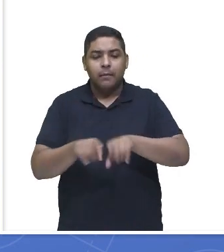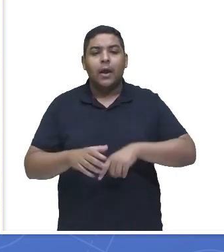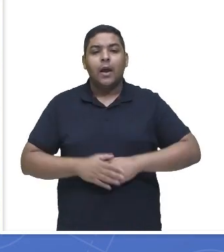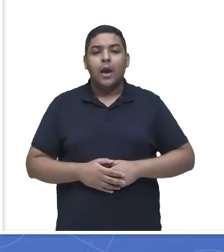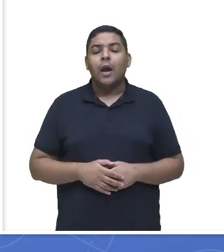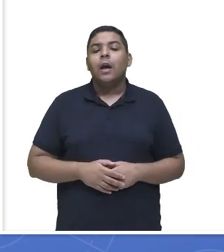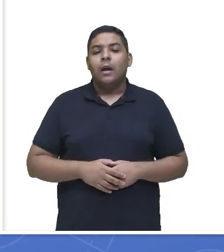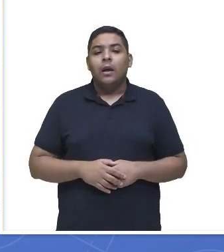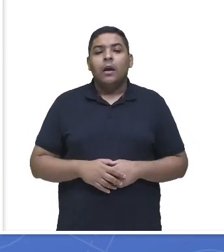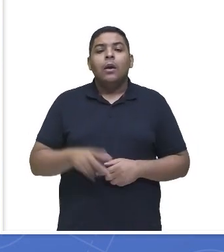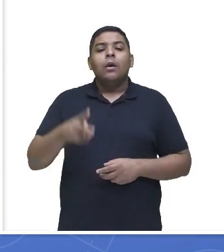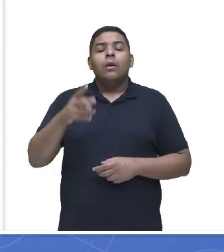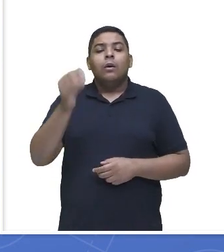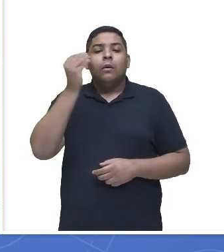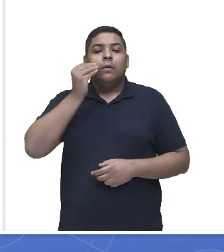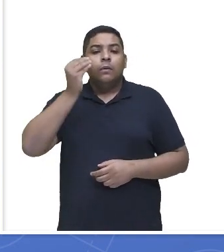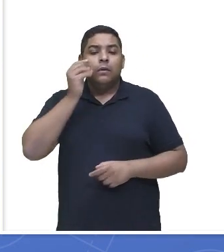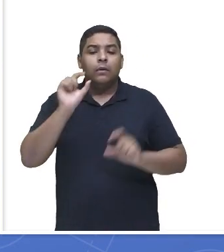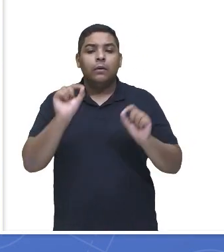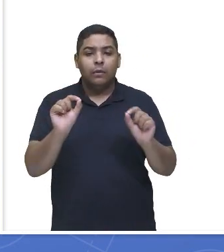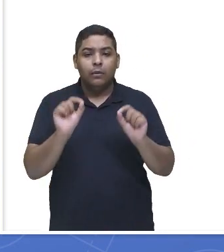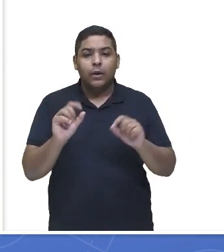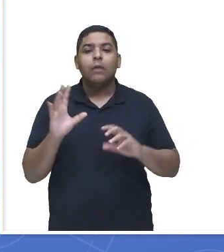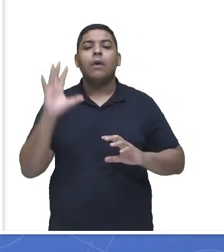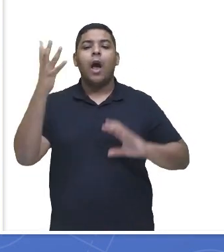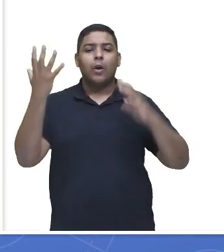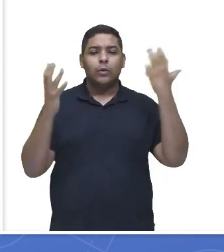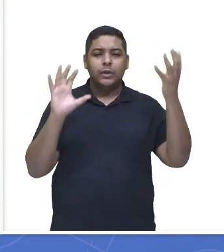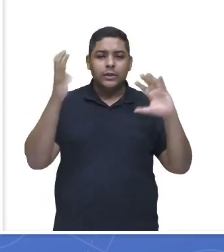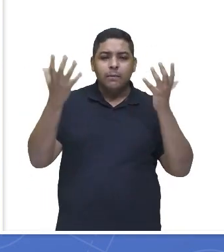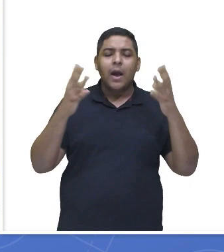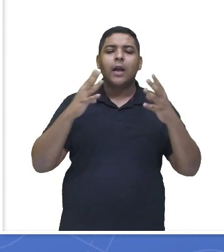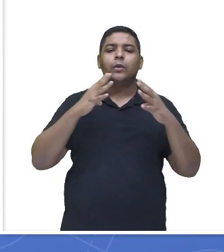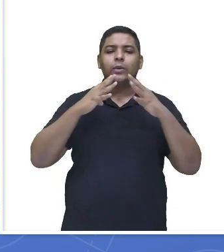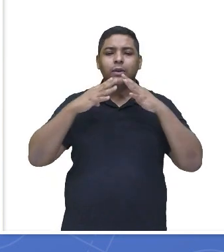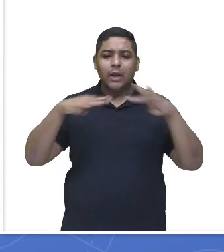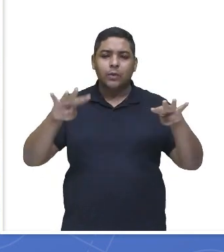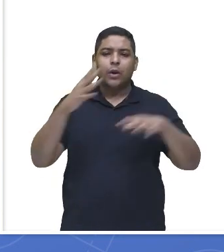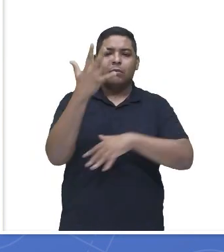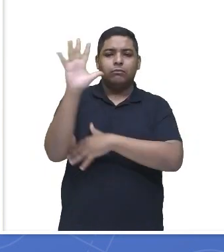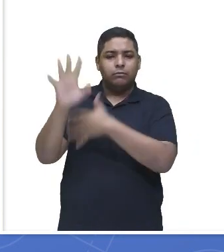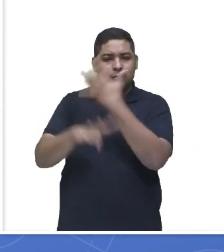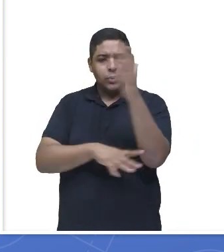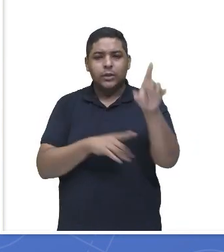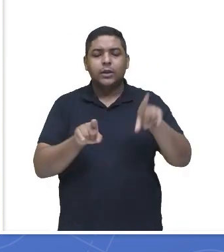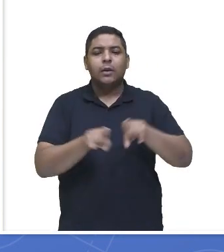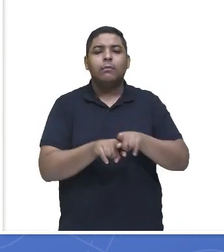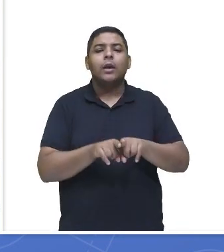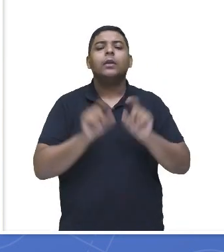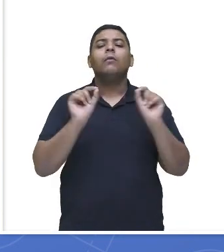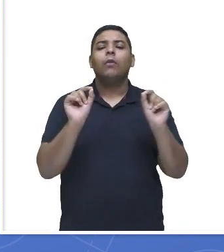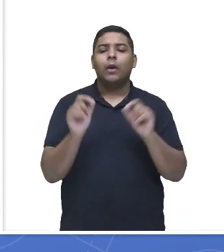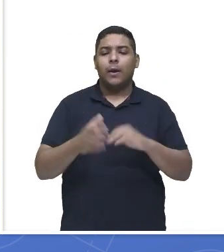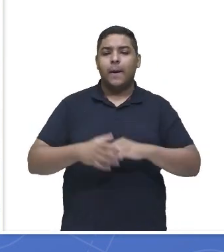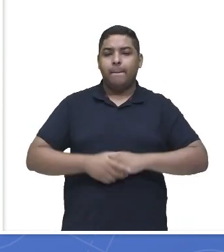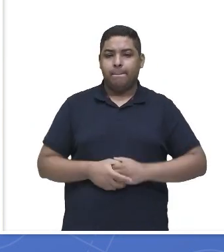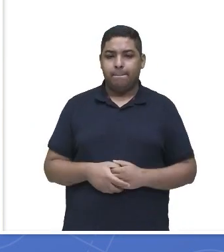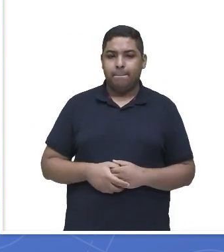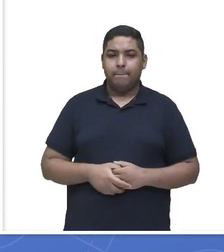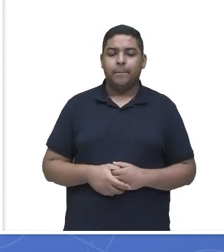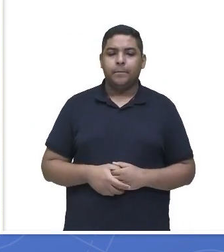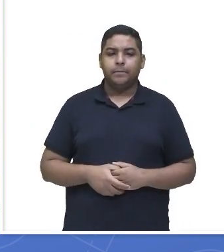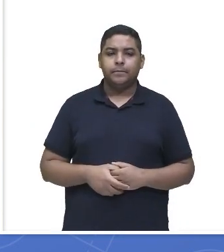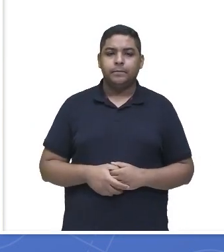melhor os fenômenos. E dentro dessas observações houve uma mudança fundamental, que foi o quê?